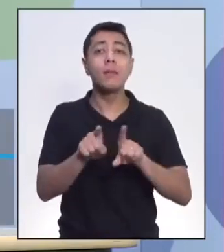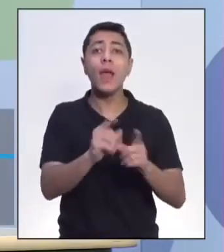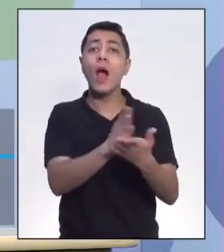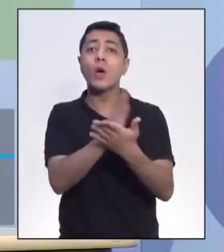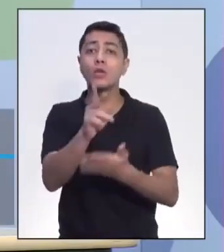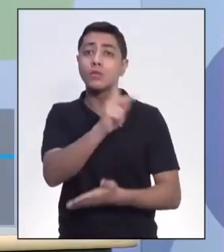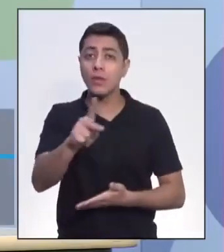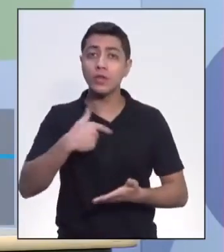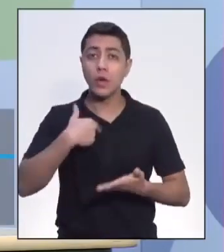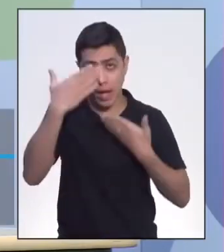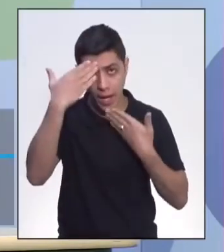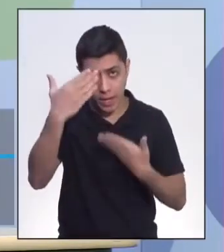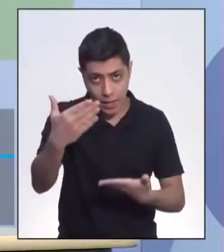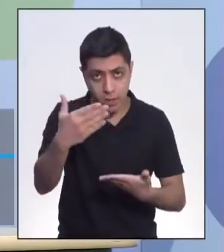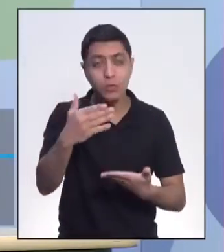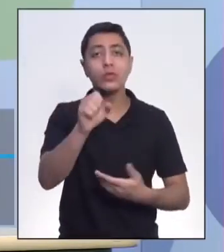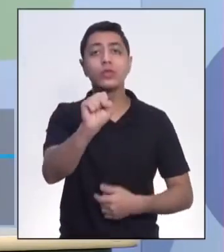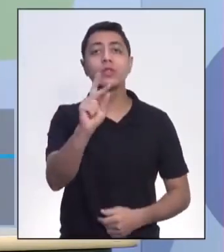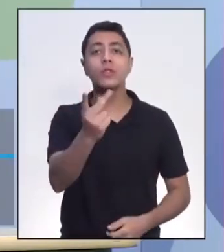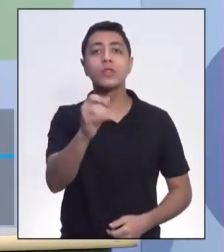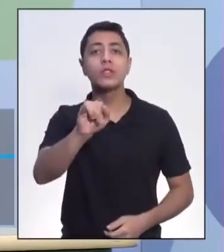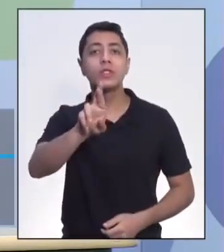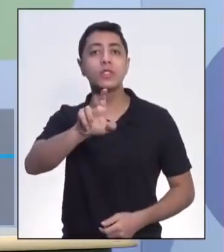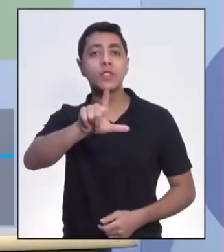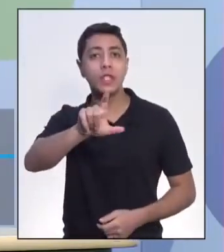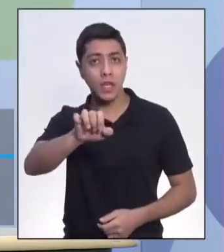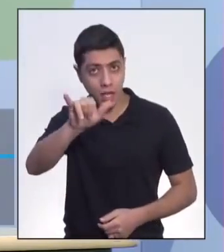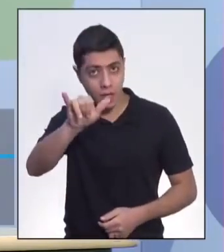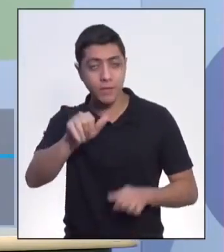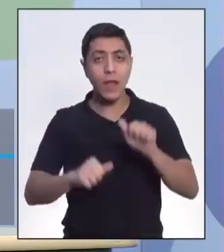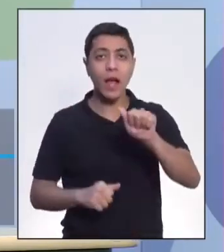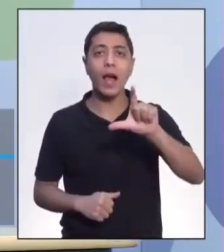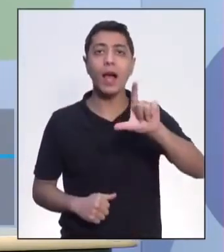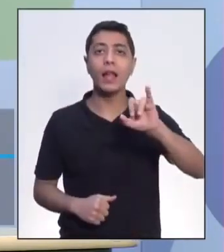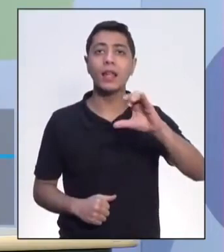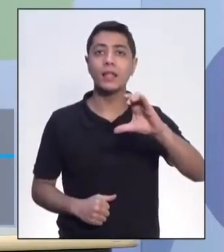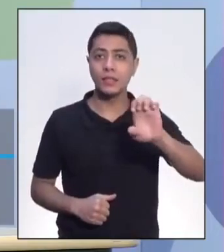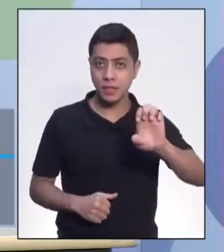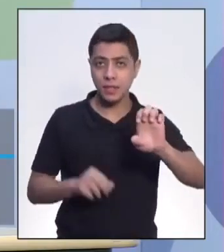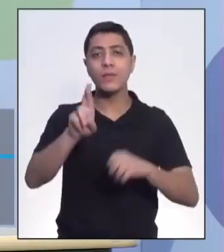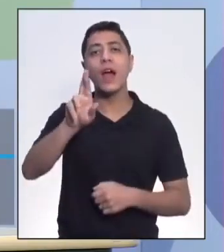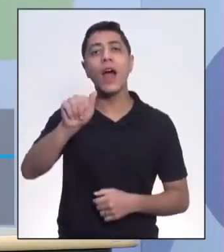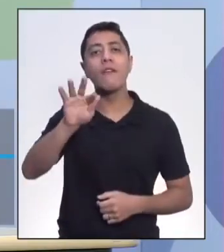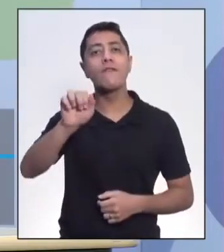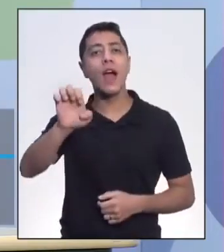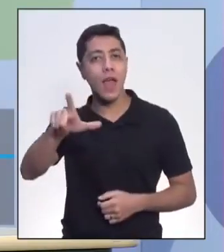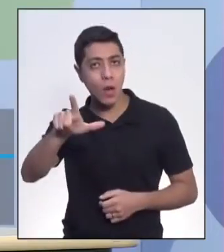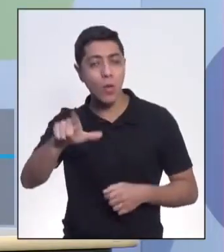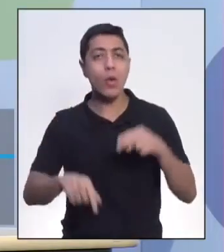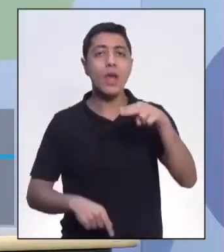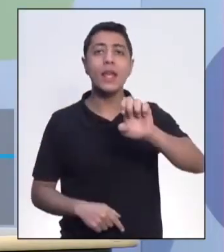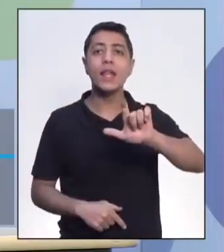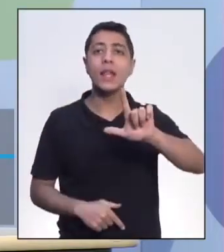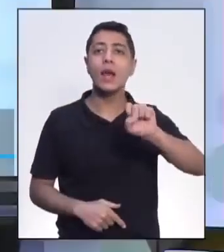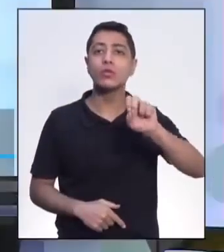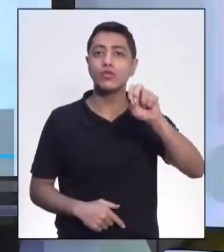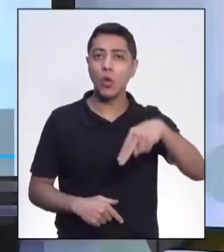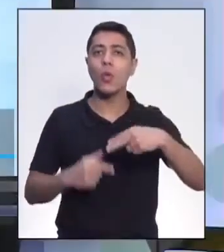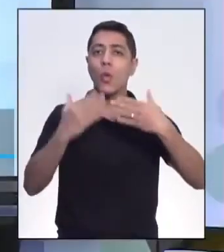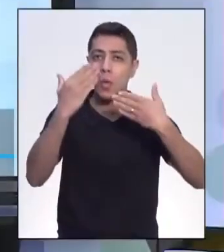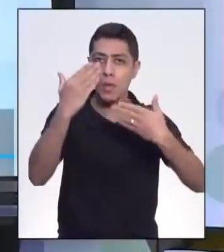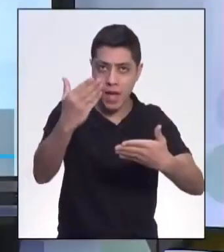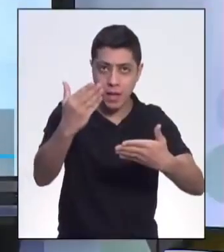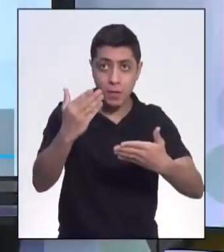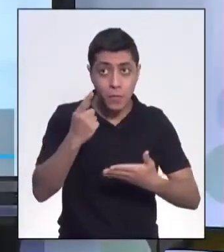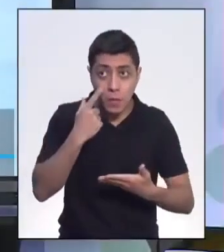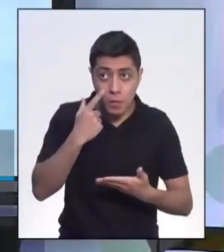professores. Shirley, Alice, Adriano, Rafael e Nelson. Professora Roberta, vamos então ver esse gráfico? Vamos sim,